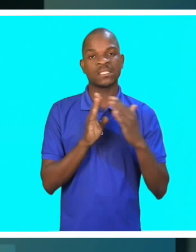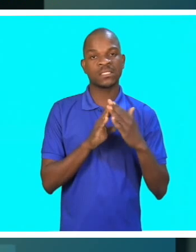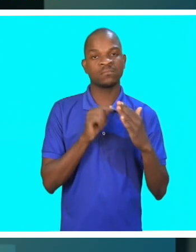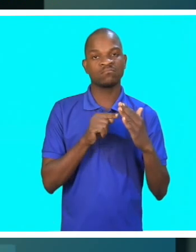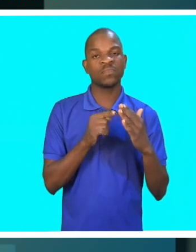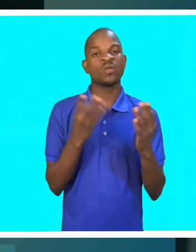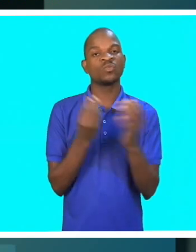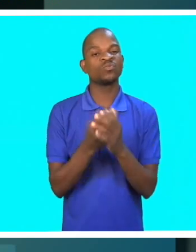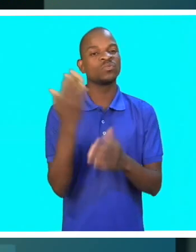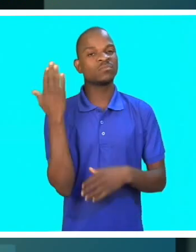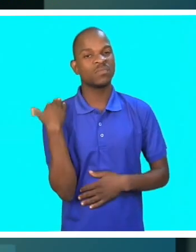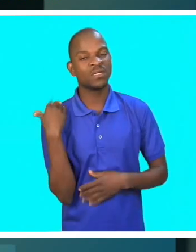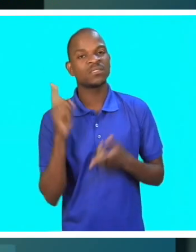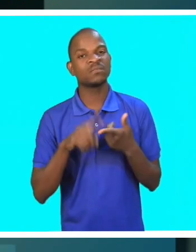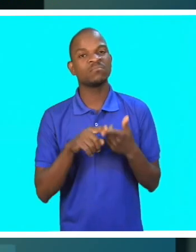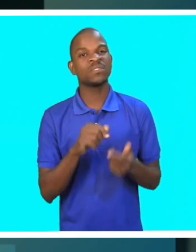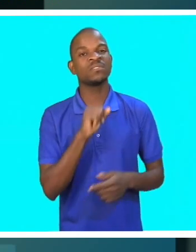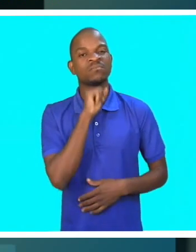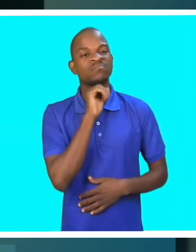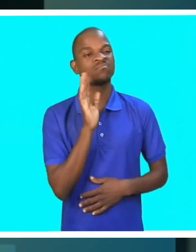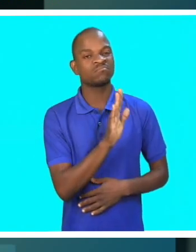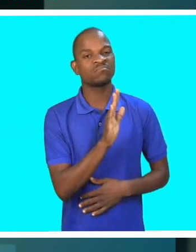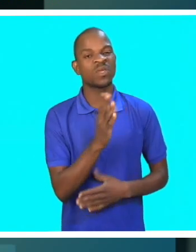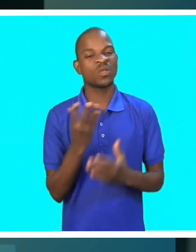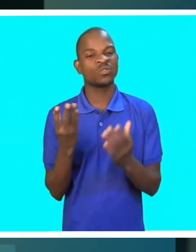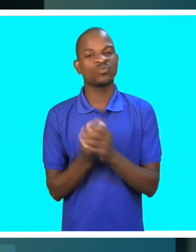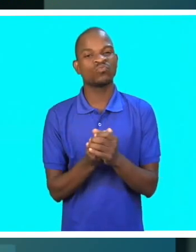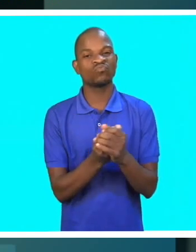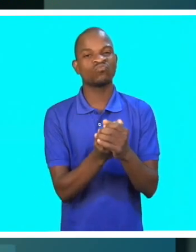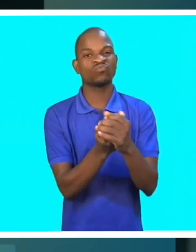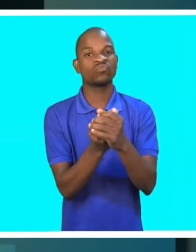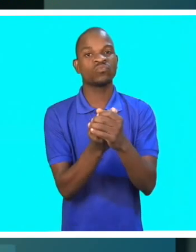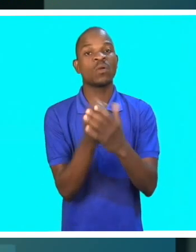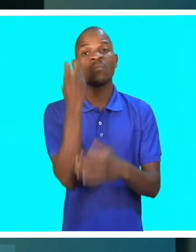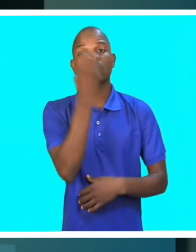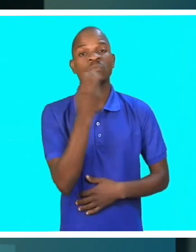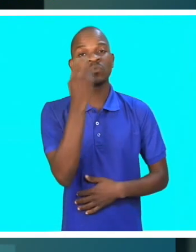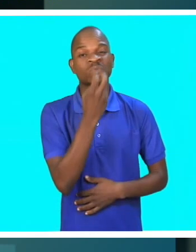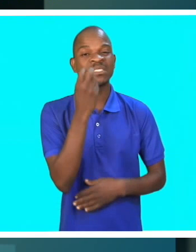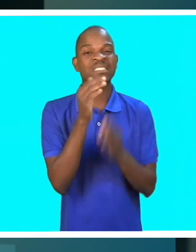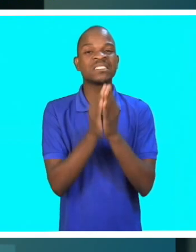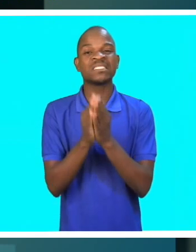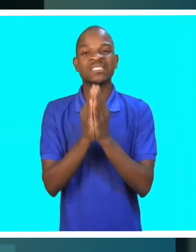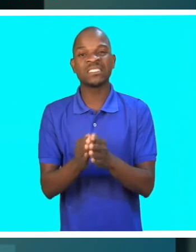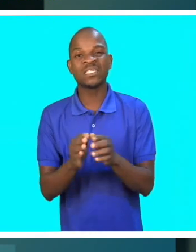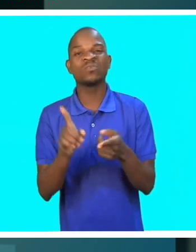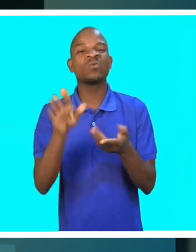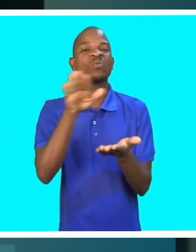a irmã, com a tia dela, a Fátima, fomos aos curandeiros de Grangulja para Mapinhano, procurar os